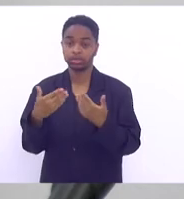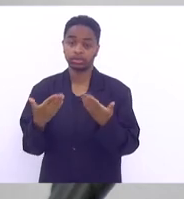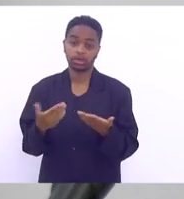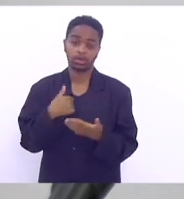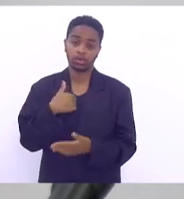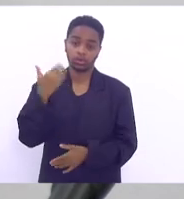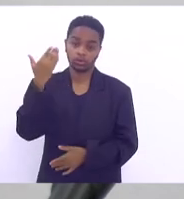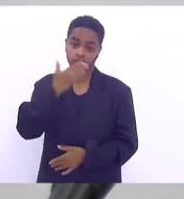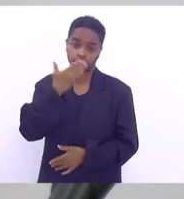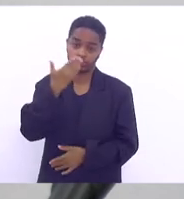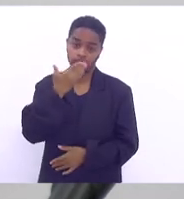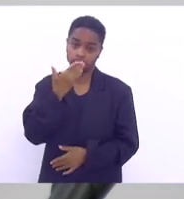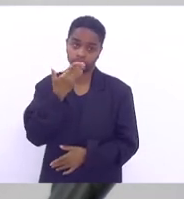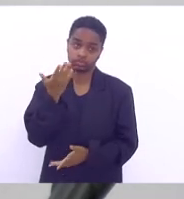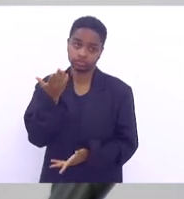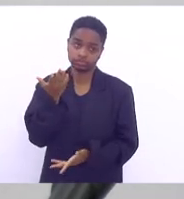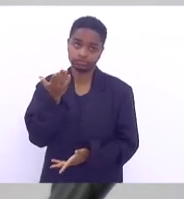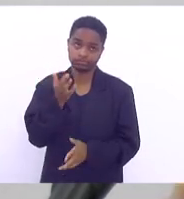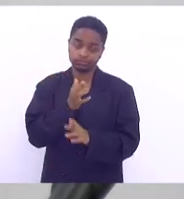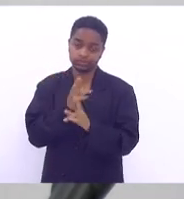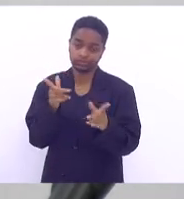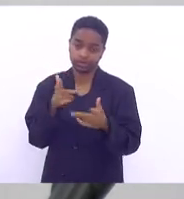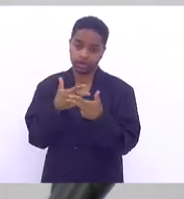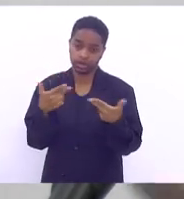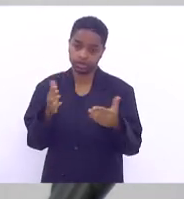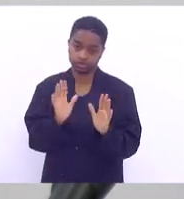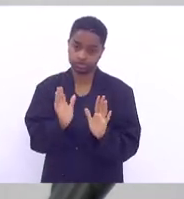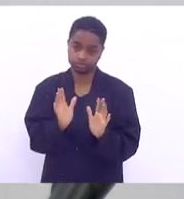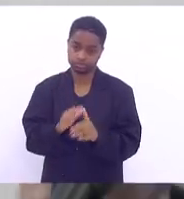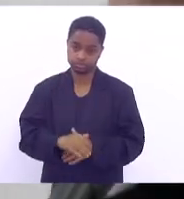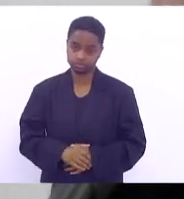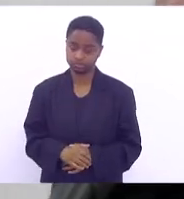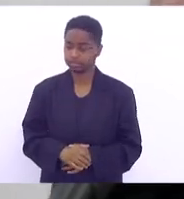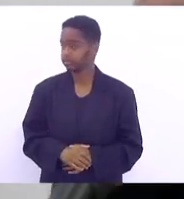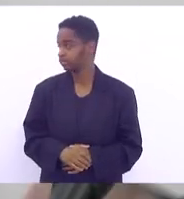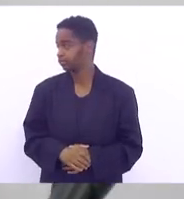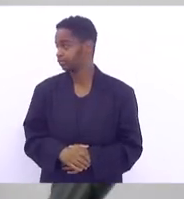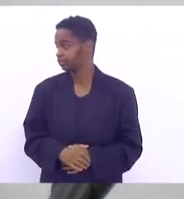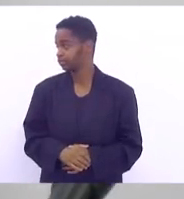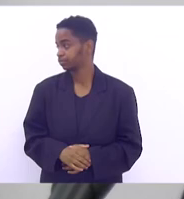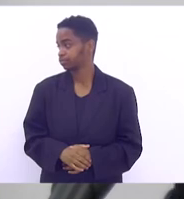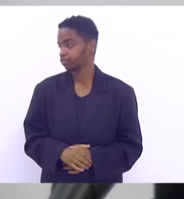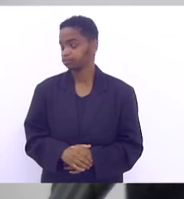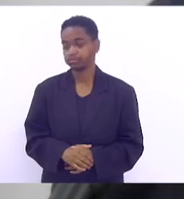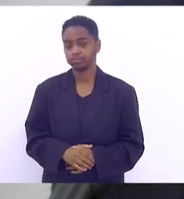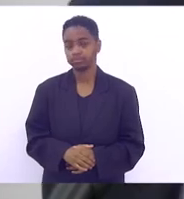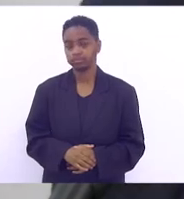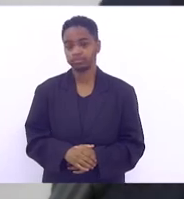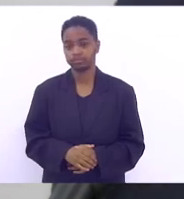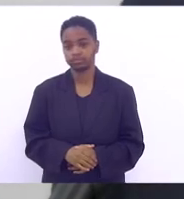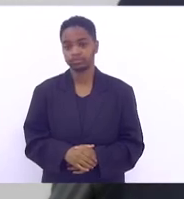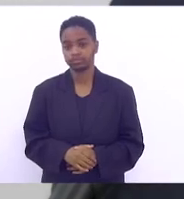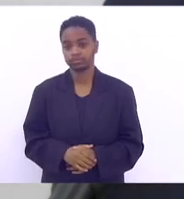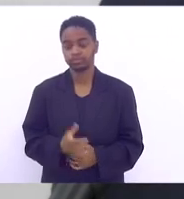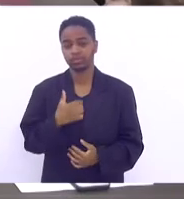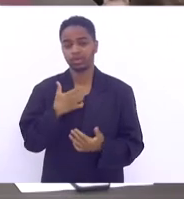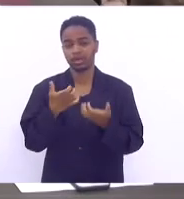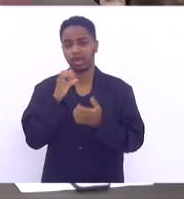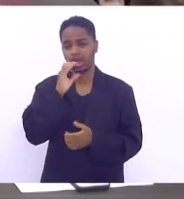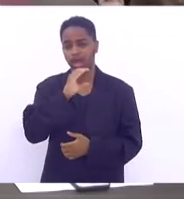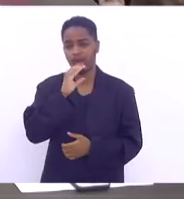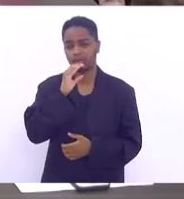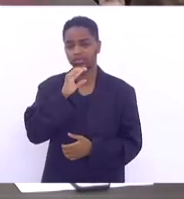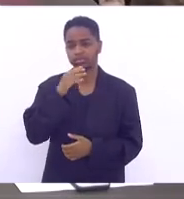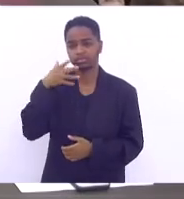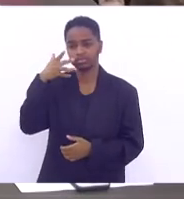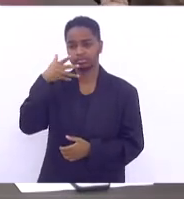não vejo aqui nada diferente do que já foi abordado. Enfim. Deputado Zanin, me permite uma rapidíssima parte, presidente,